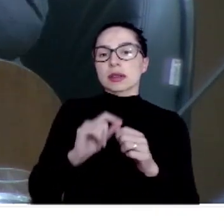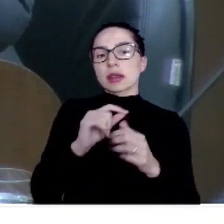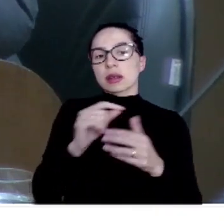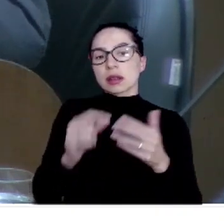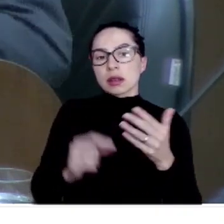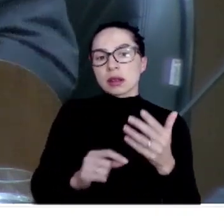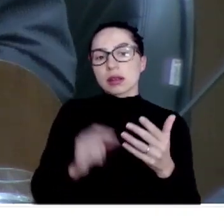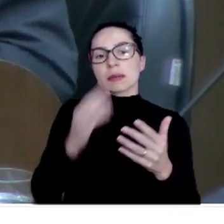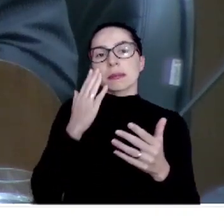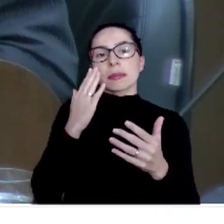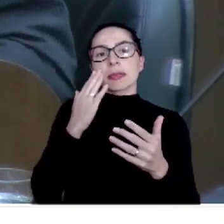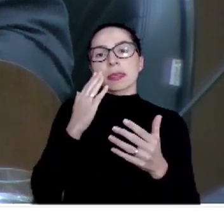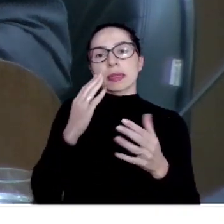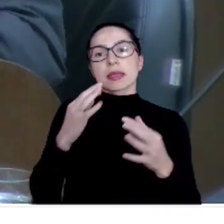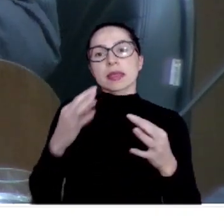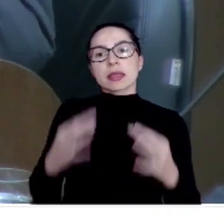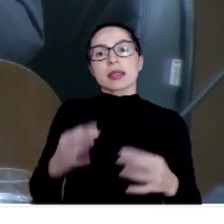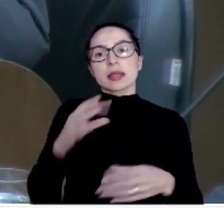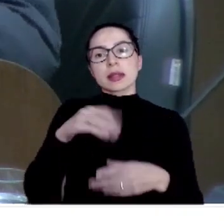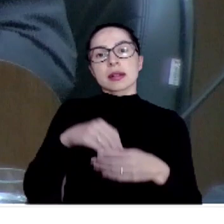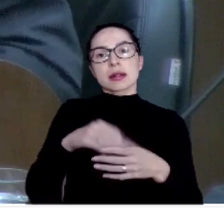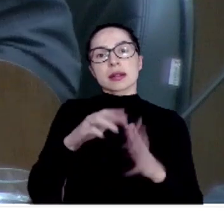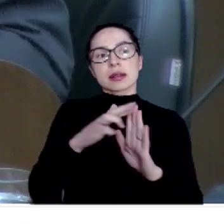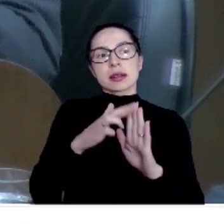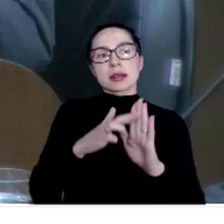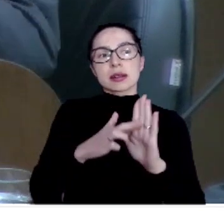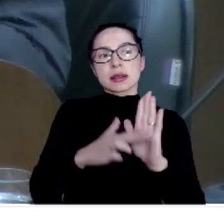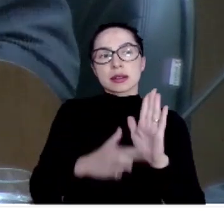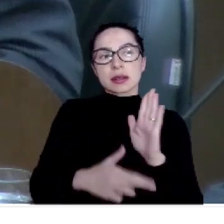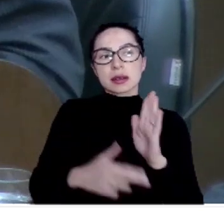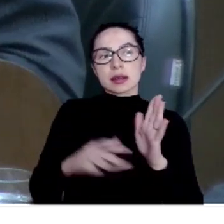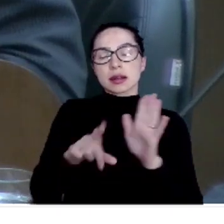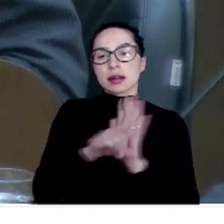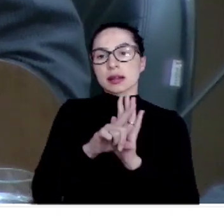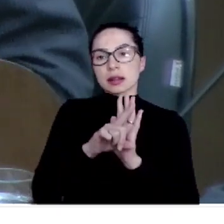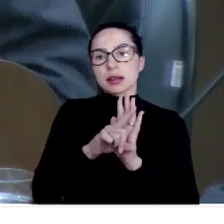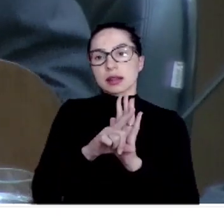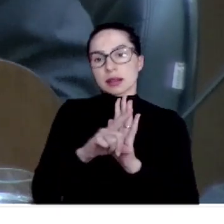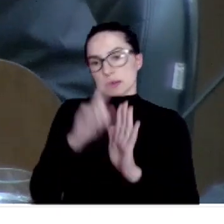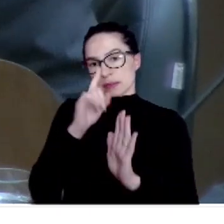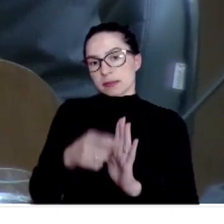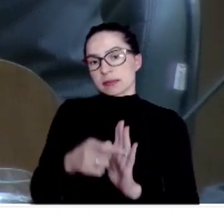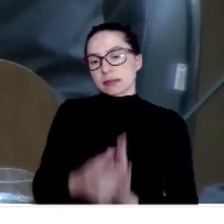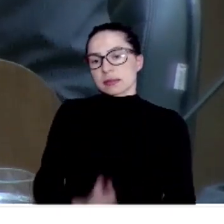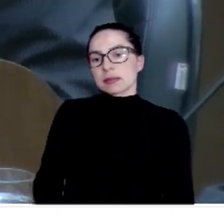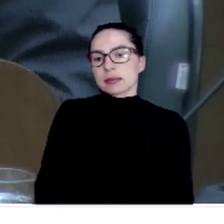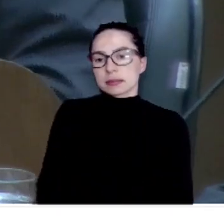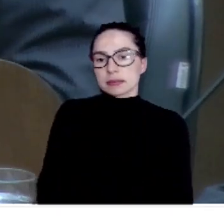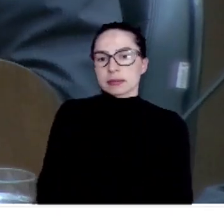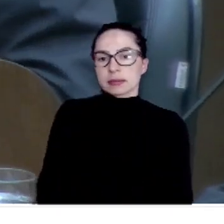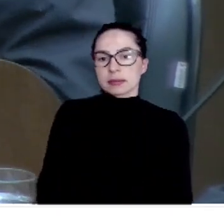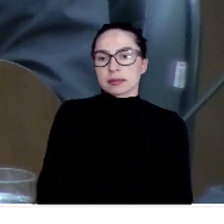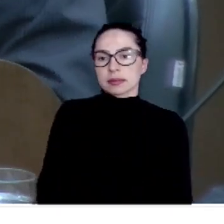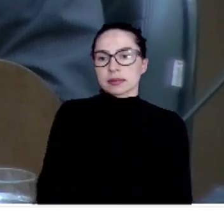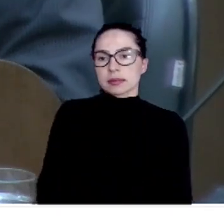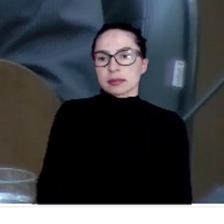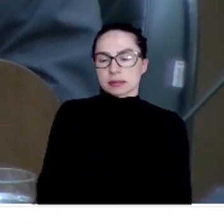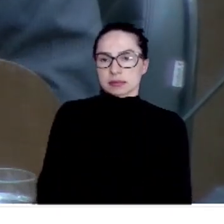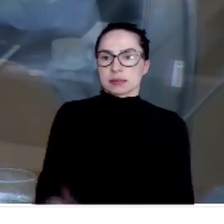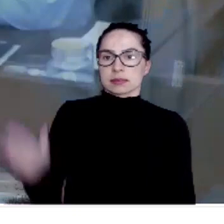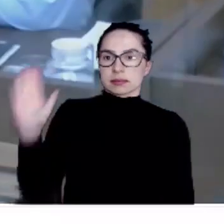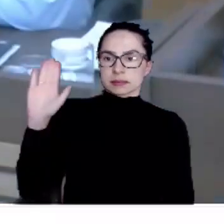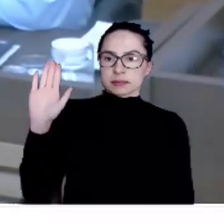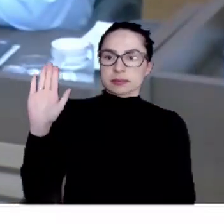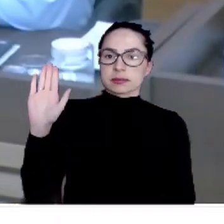saber se está dentro do que a legislação determina. Peço a palavra. Com a palavra o